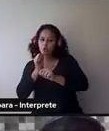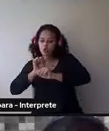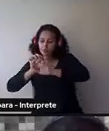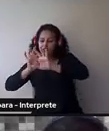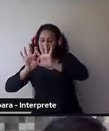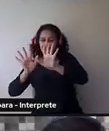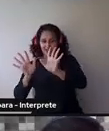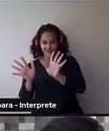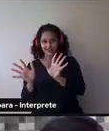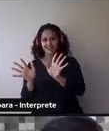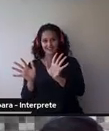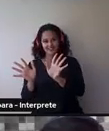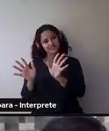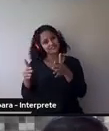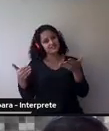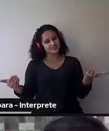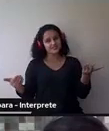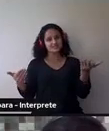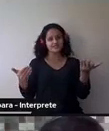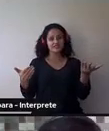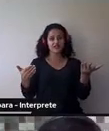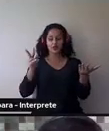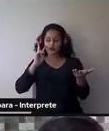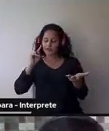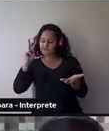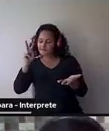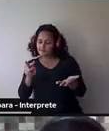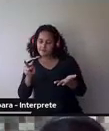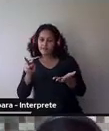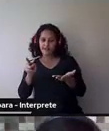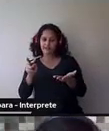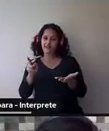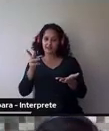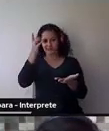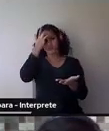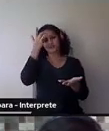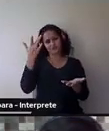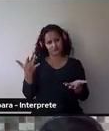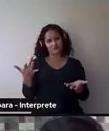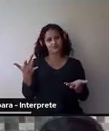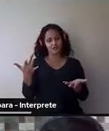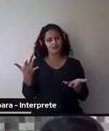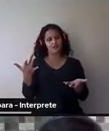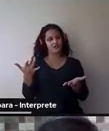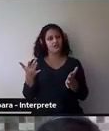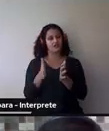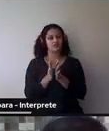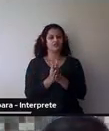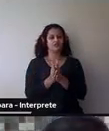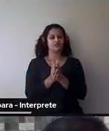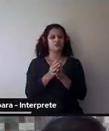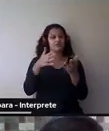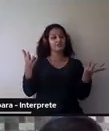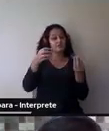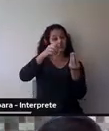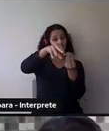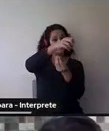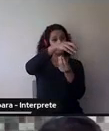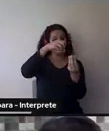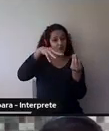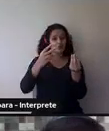mais clara. Então, visualmente, a gente entende que esses fungos eles são importantes, e